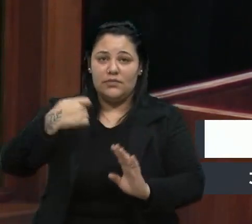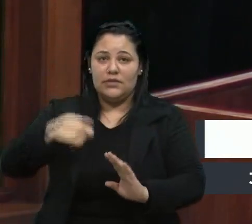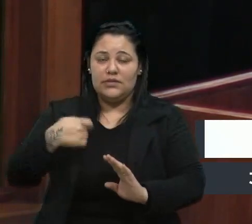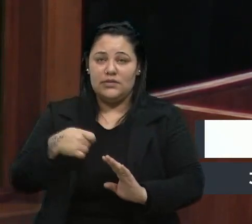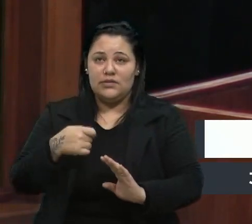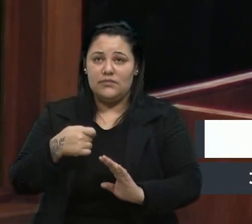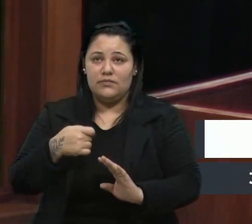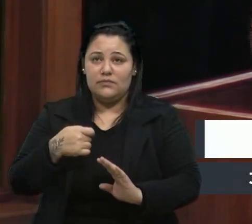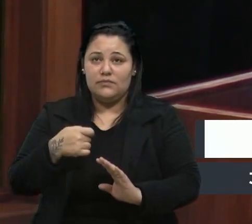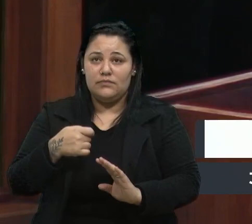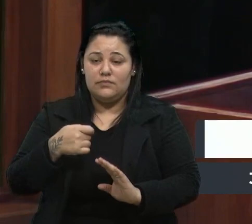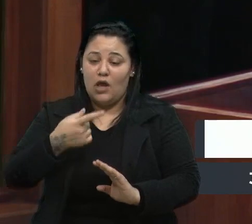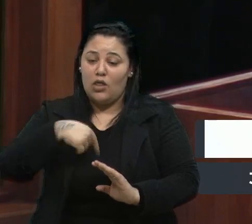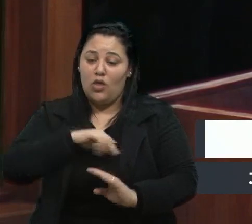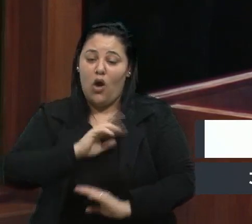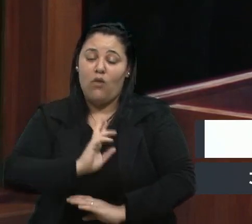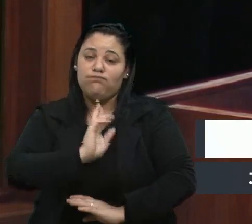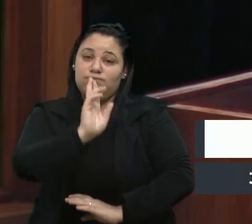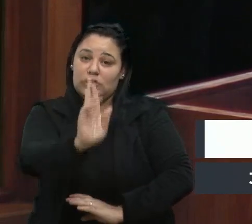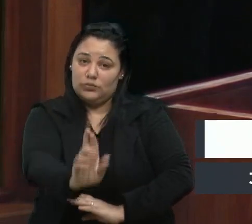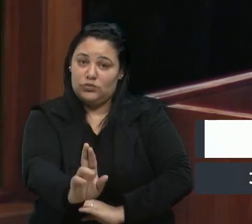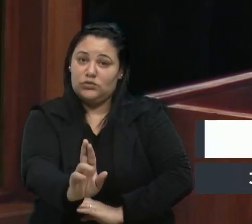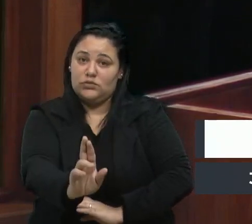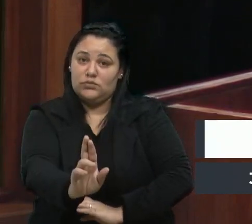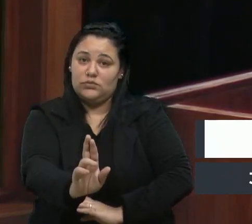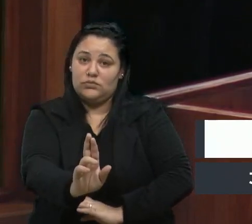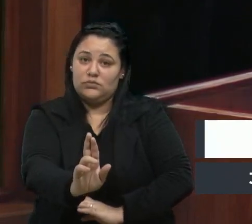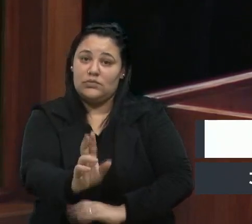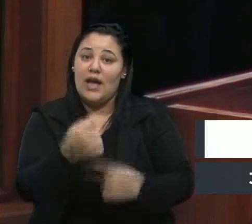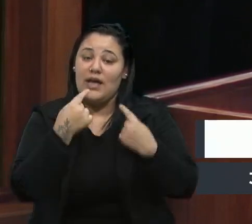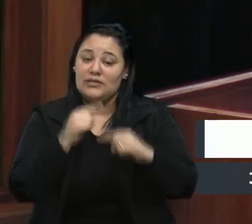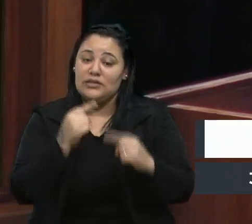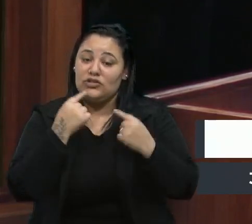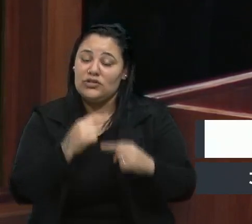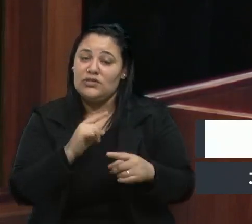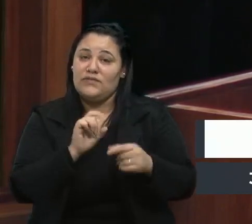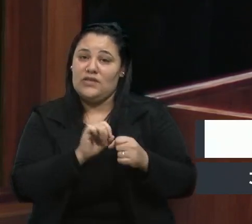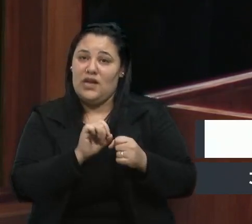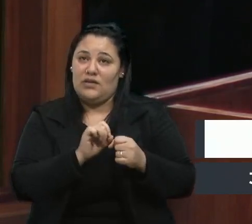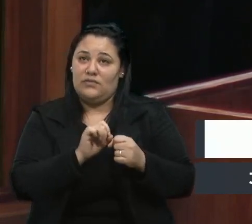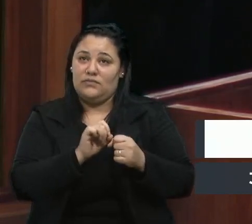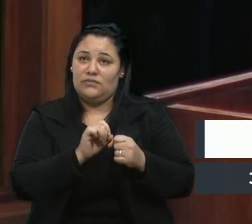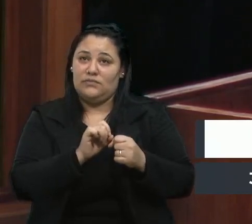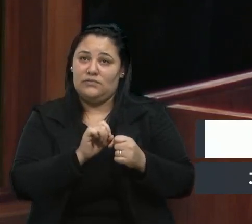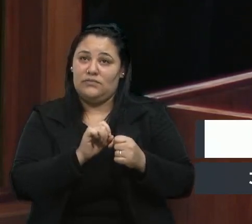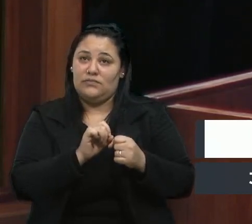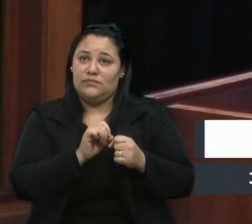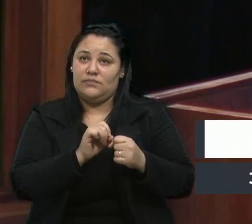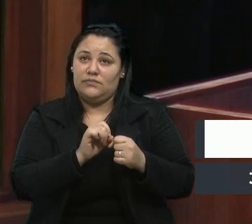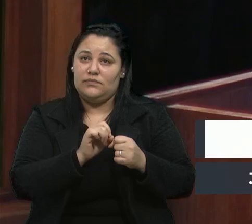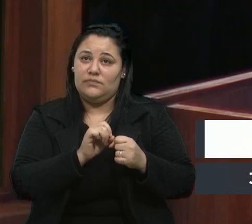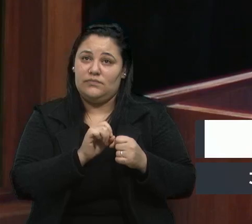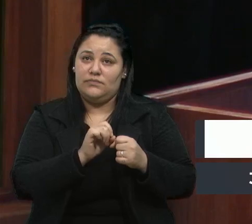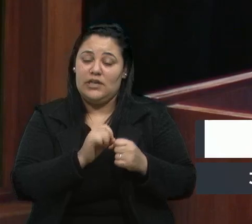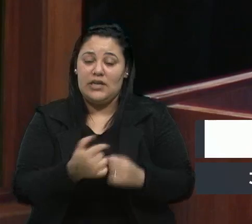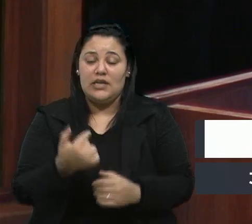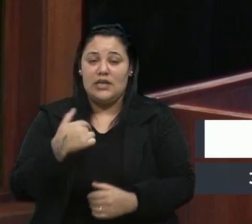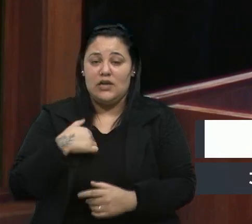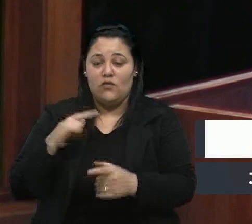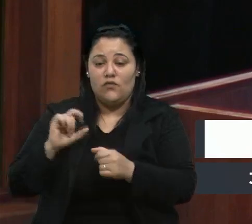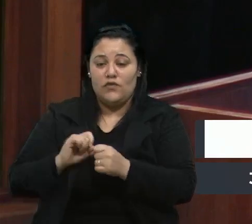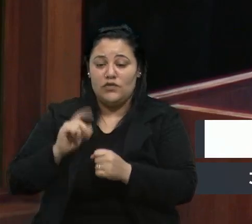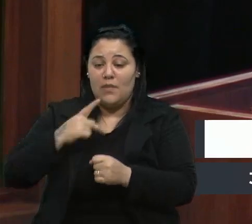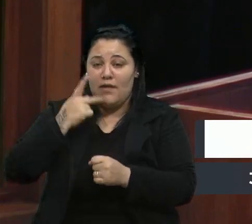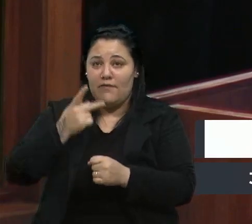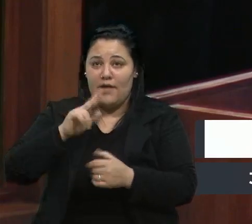dê uma resposta às críticas que foram feitas pela colocação que esse vereador fez na